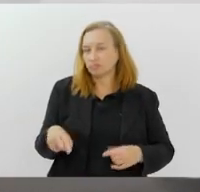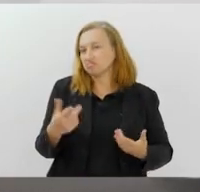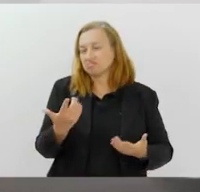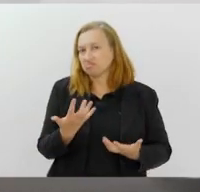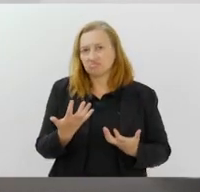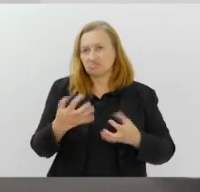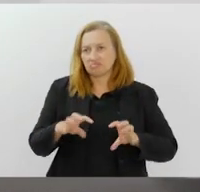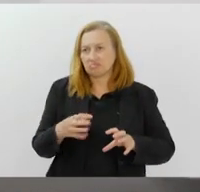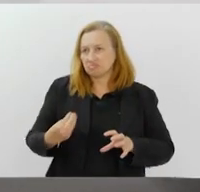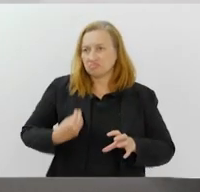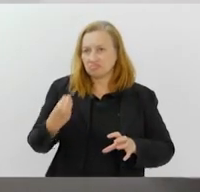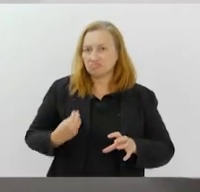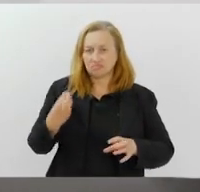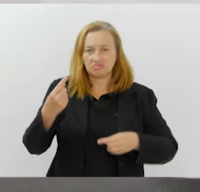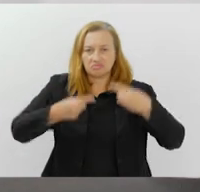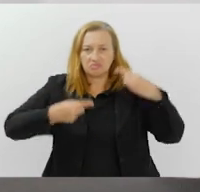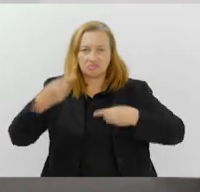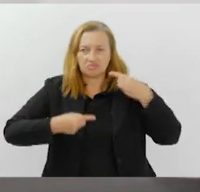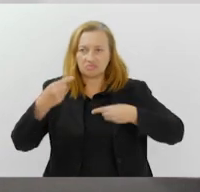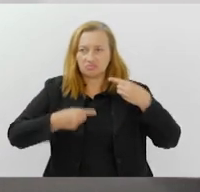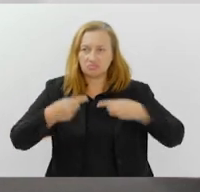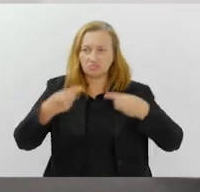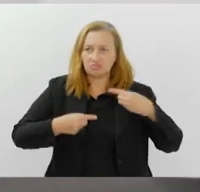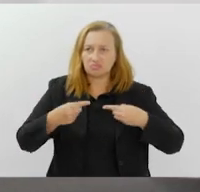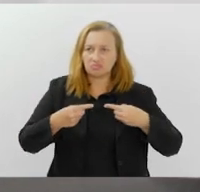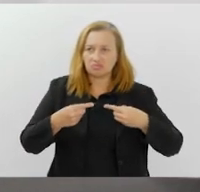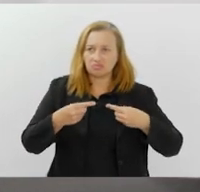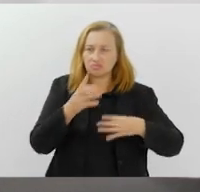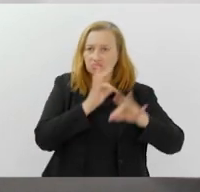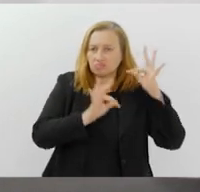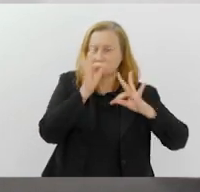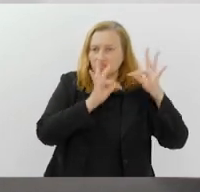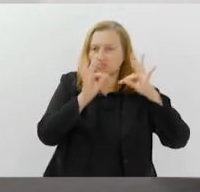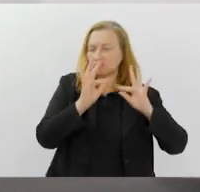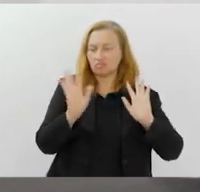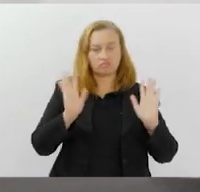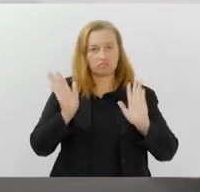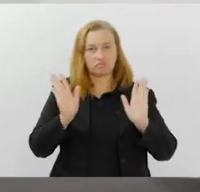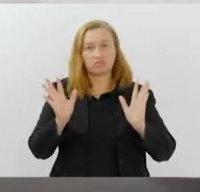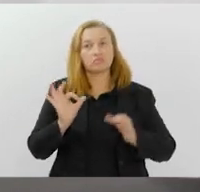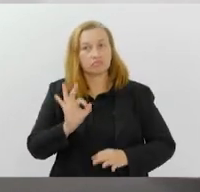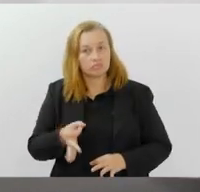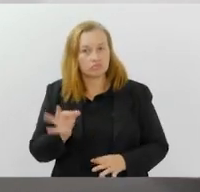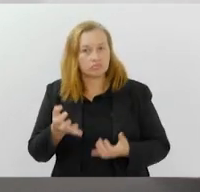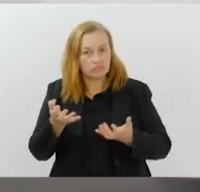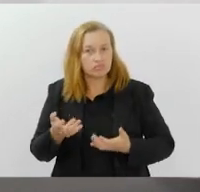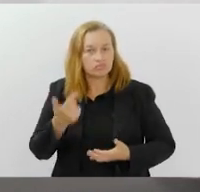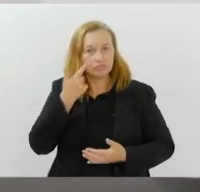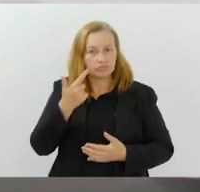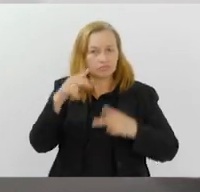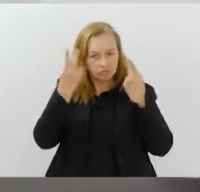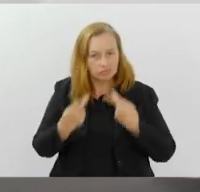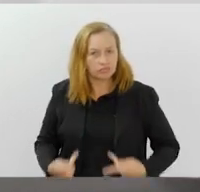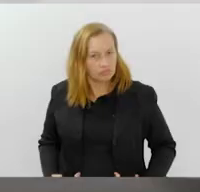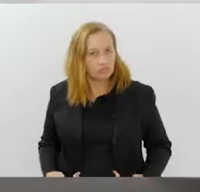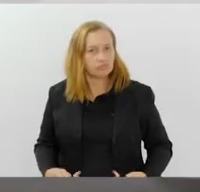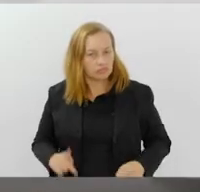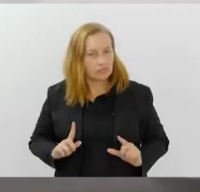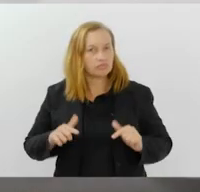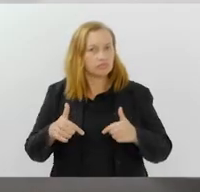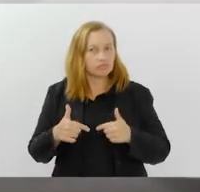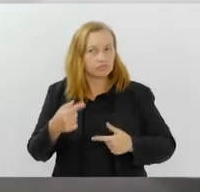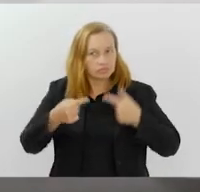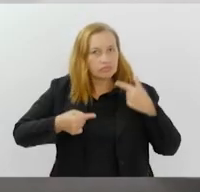Futuro né um INET então a gente quer com certeza não não ter aquelas distopias sobre o